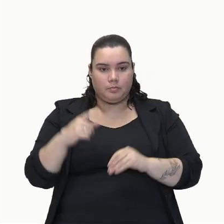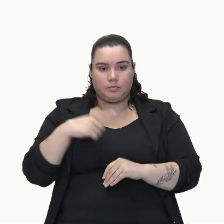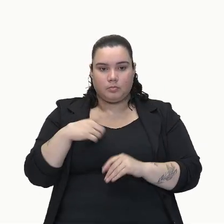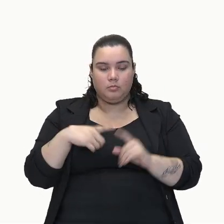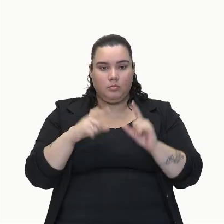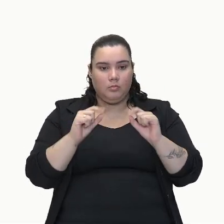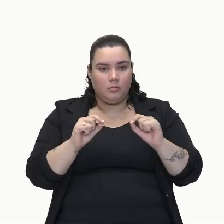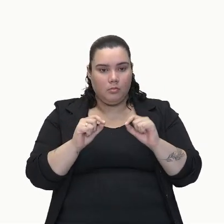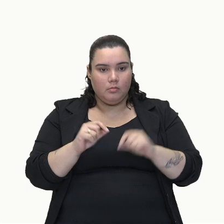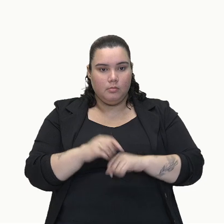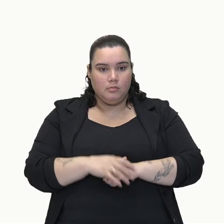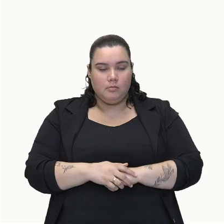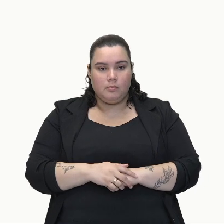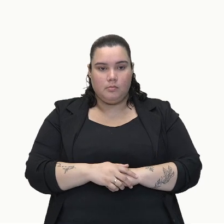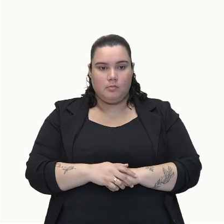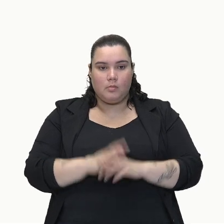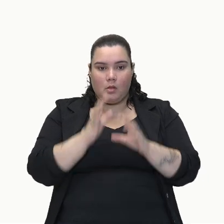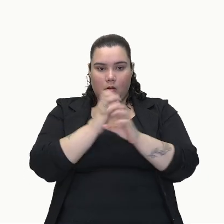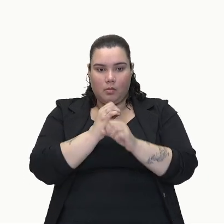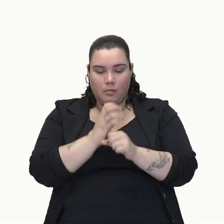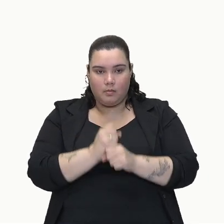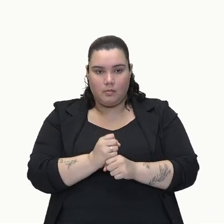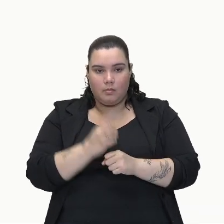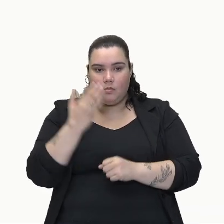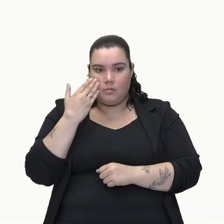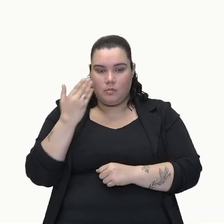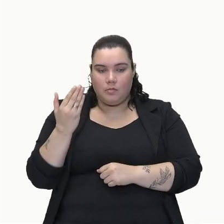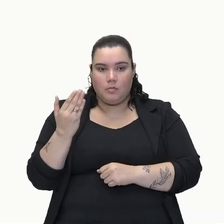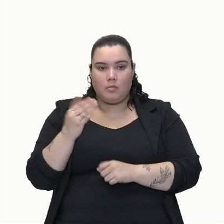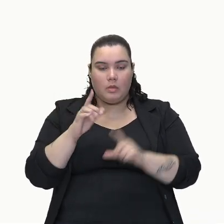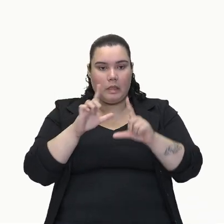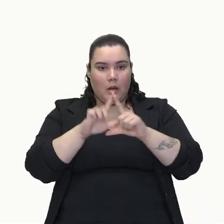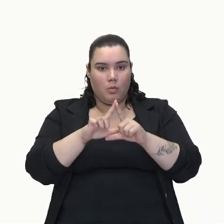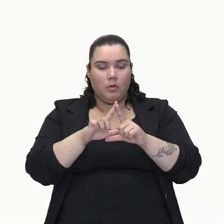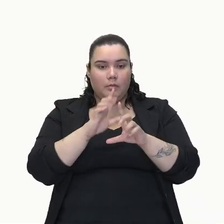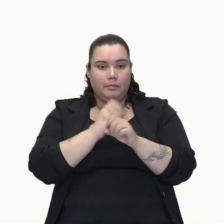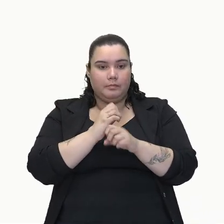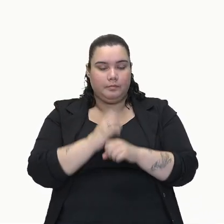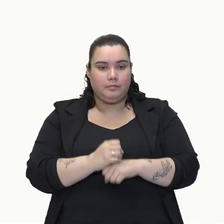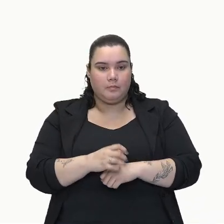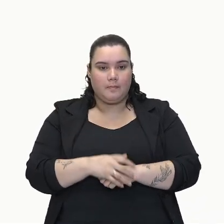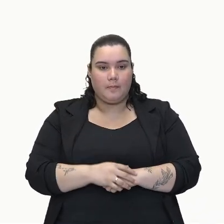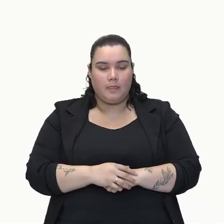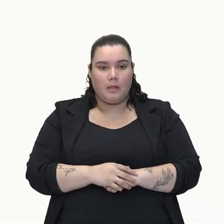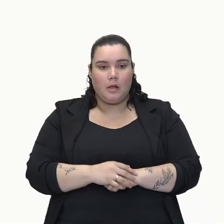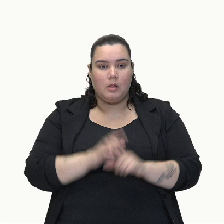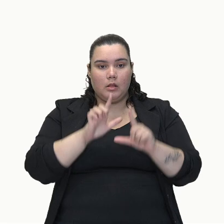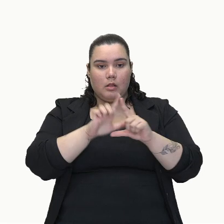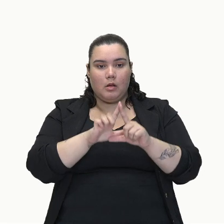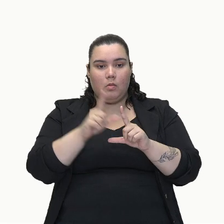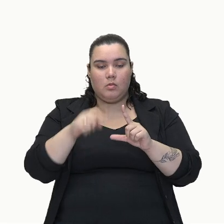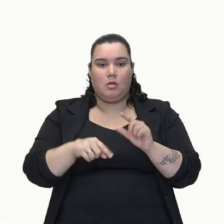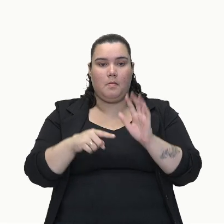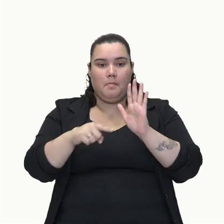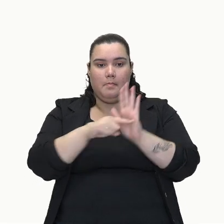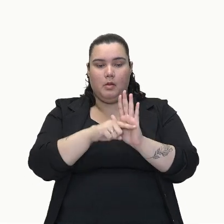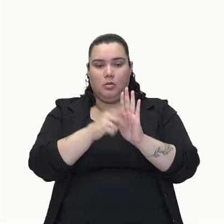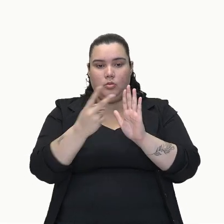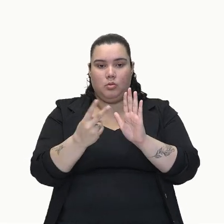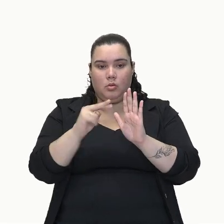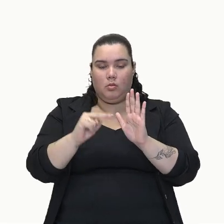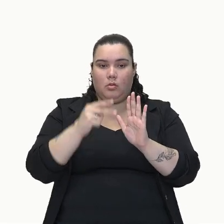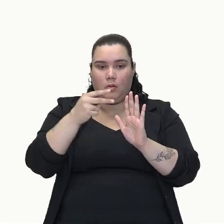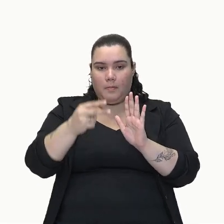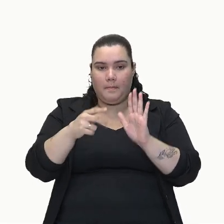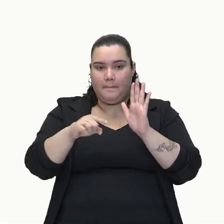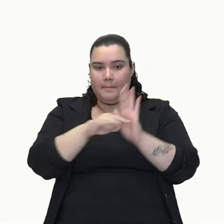encontra e calcula o valor de delta. Então, vamos ter Delta é igual a menos 2 ao